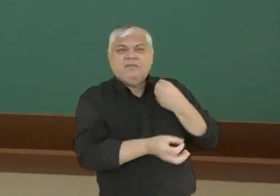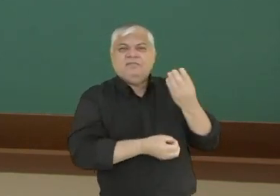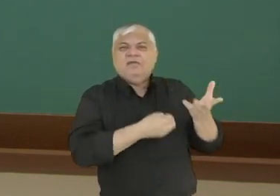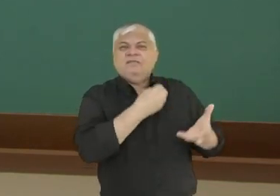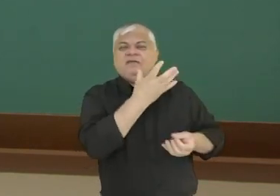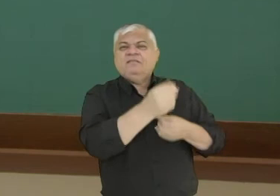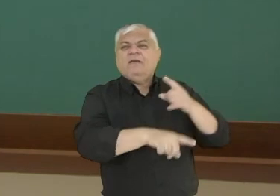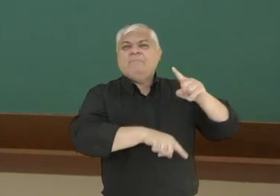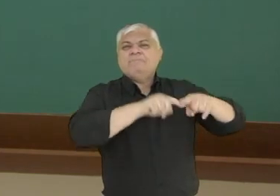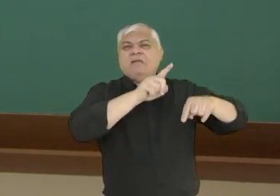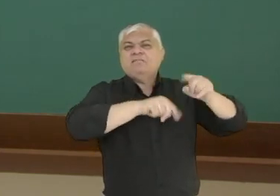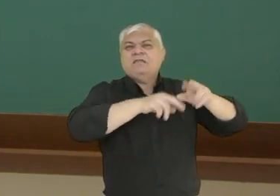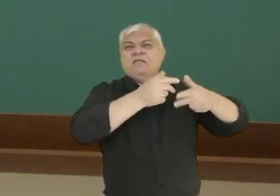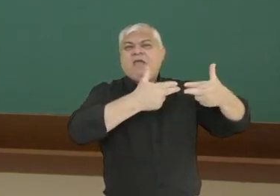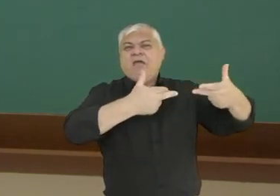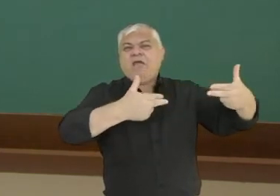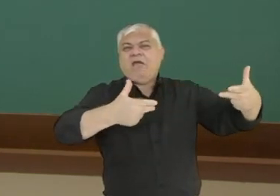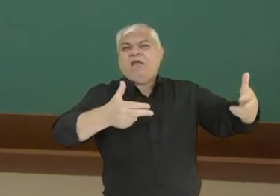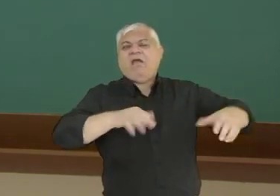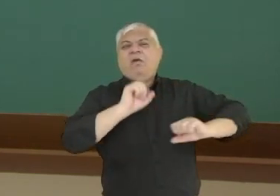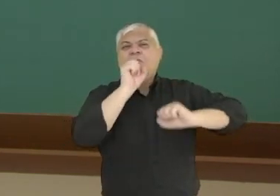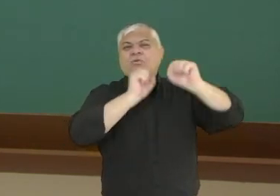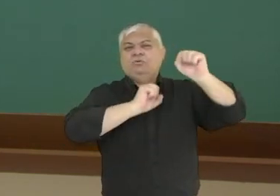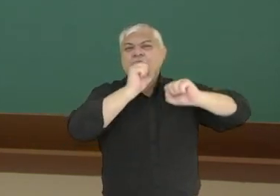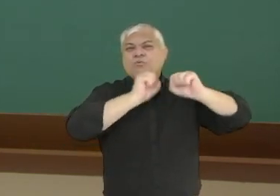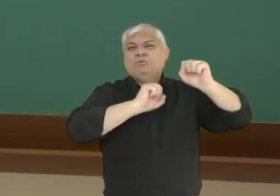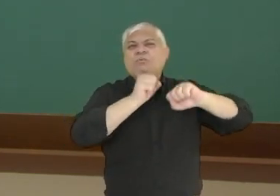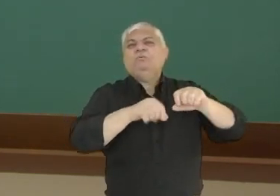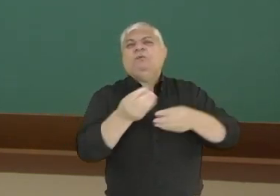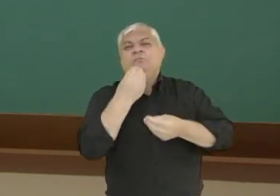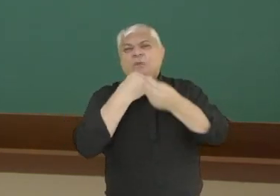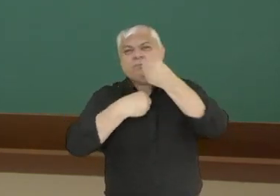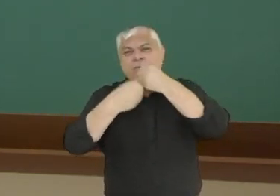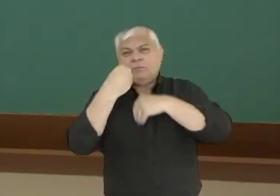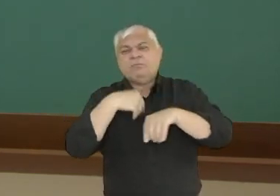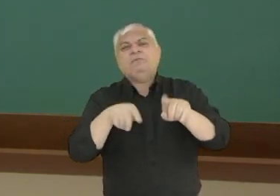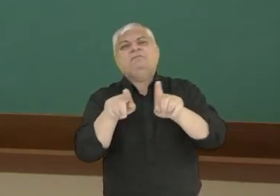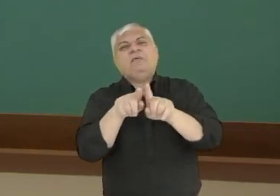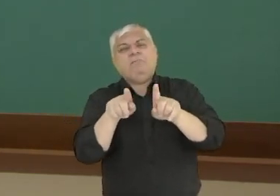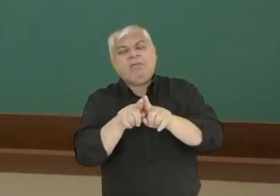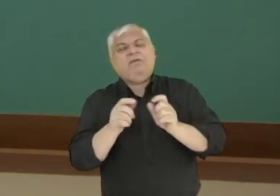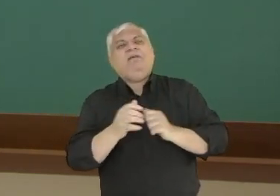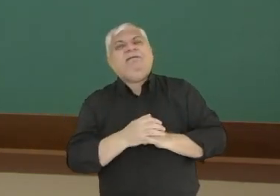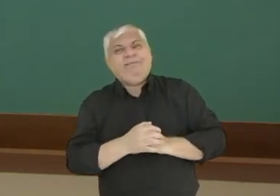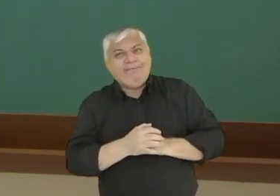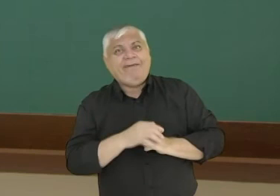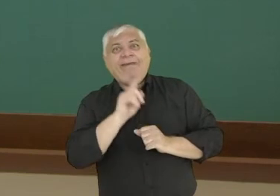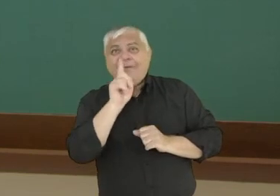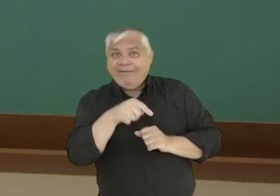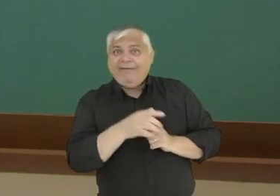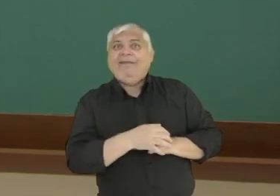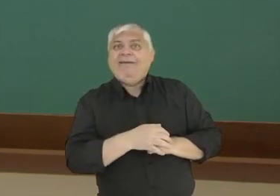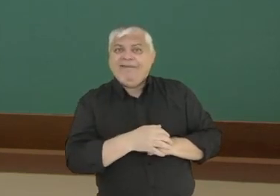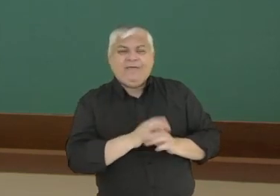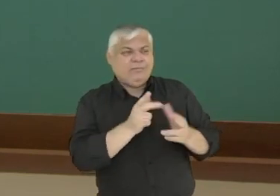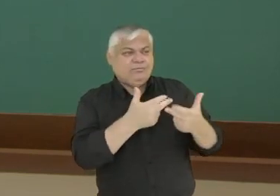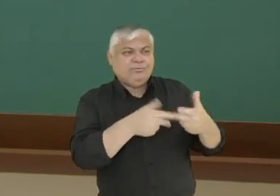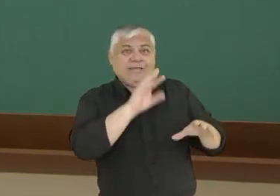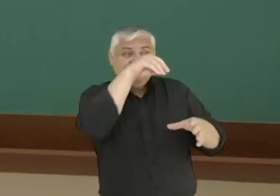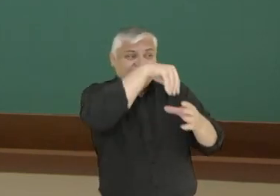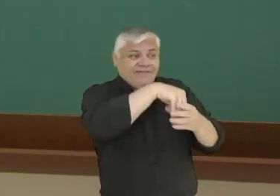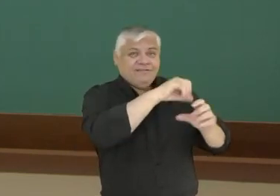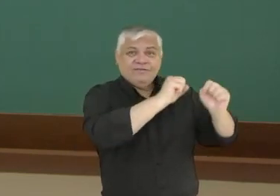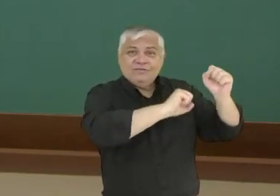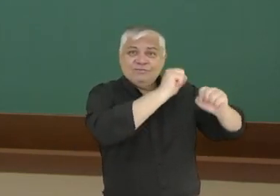para os frigoríficos e para as indústrias alimentícias para produção de alimentos industrializados que é